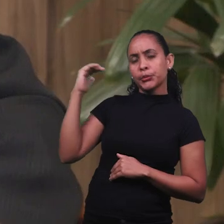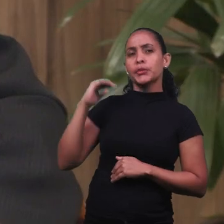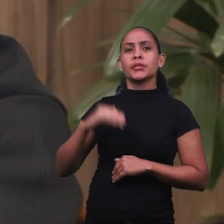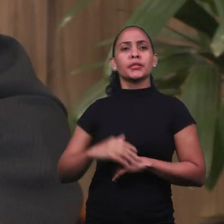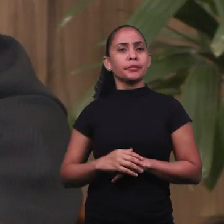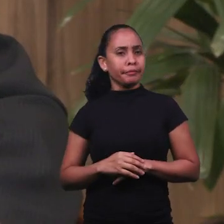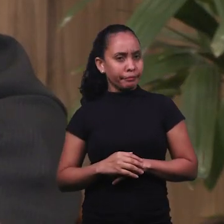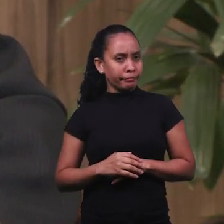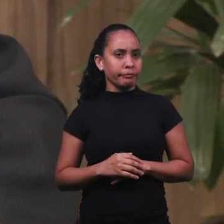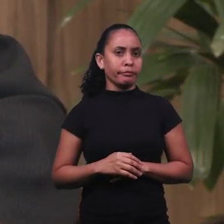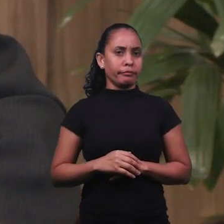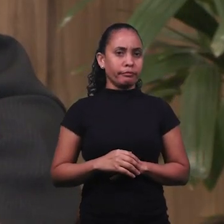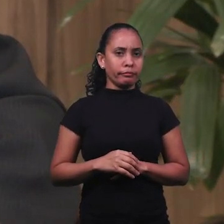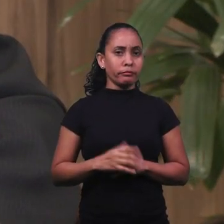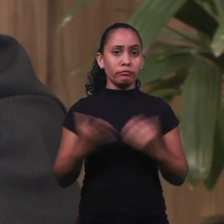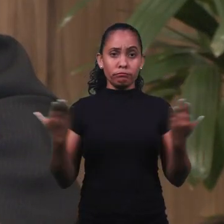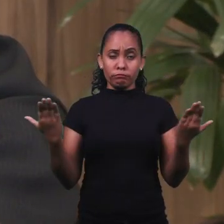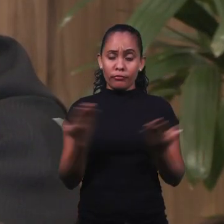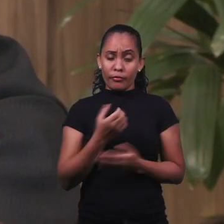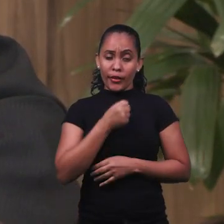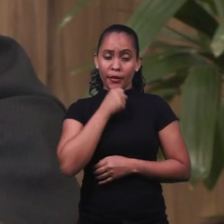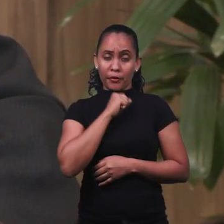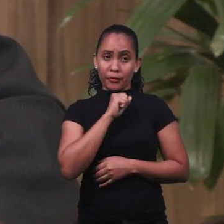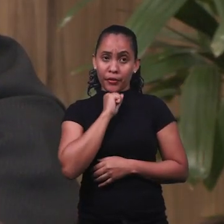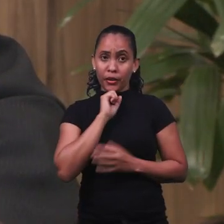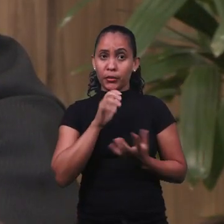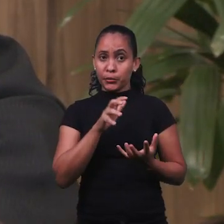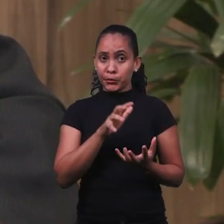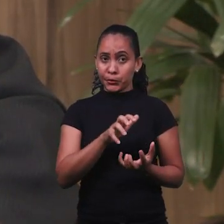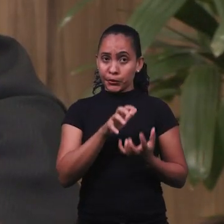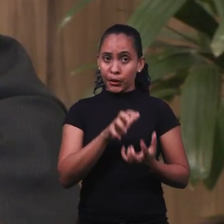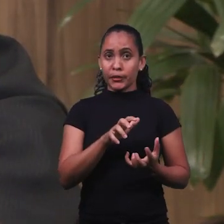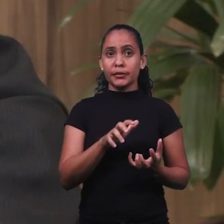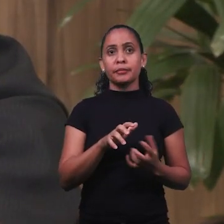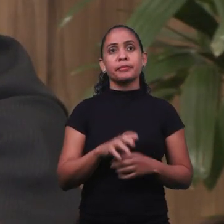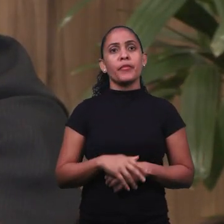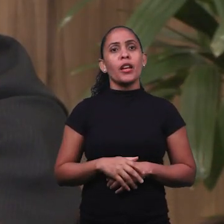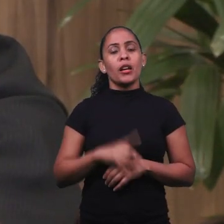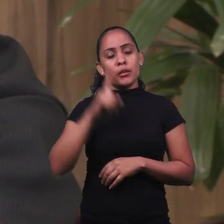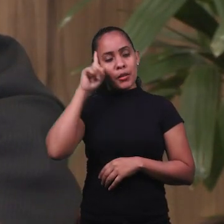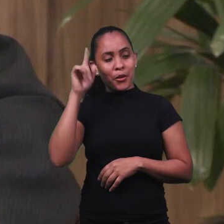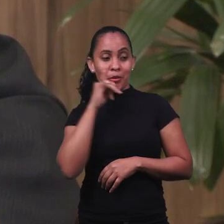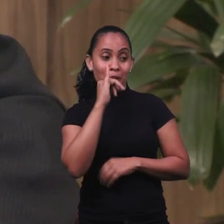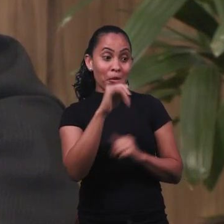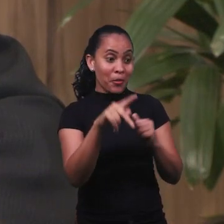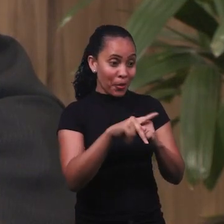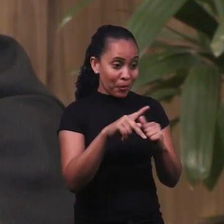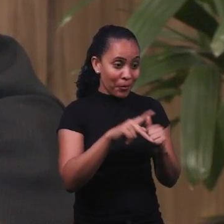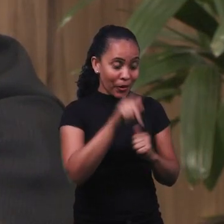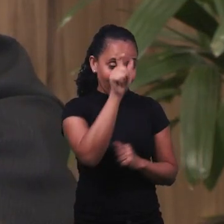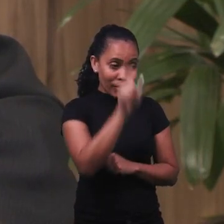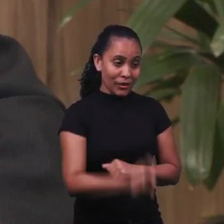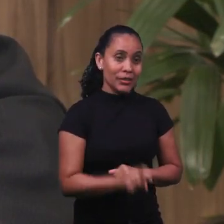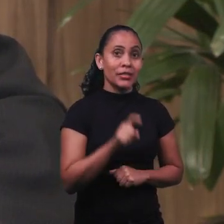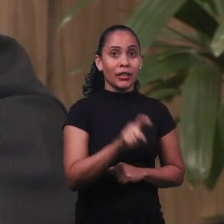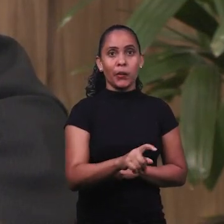estamos adultos, agora mais idosos. E o senhor falando para Pedro, não é, pastor Abel? E Pedro, o senhor